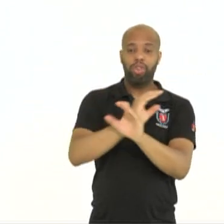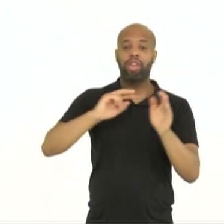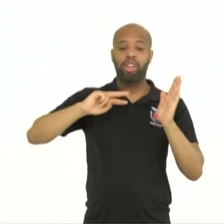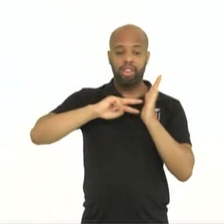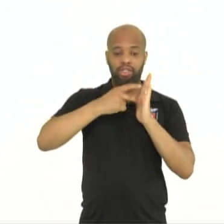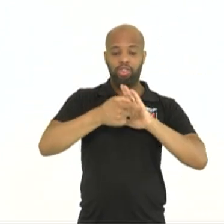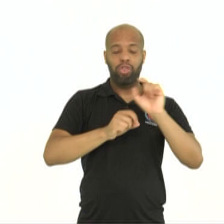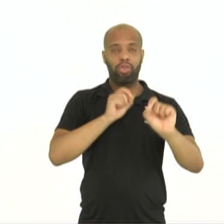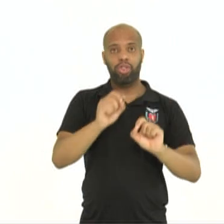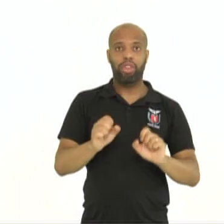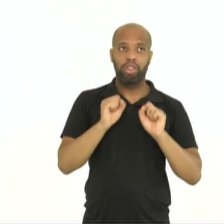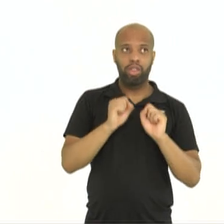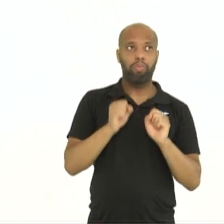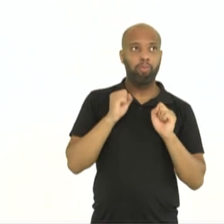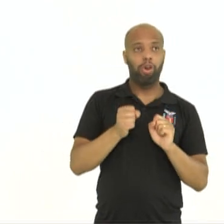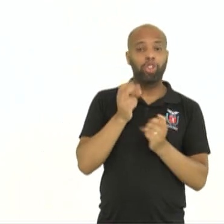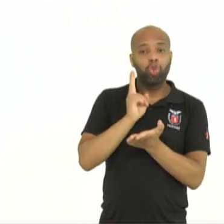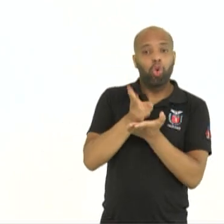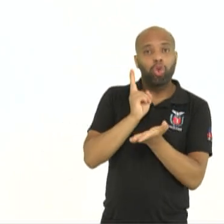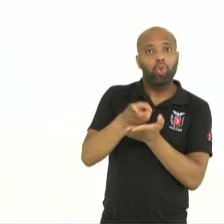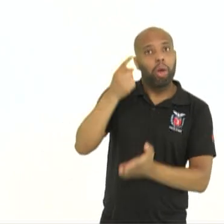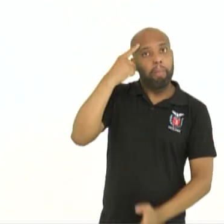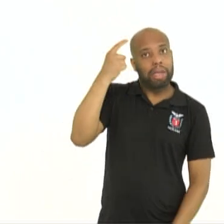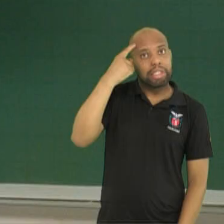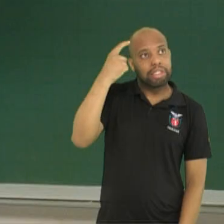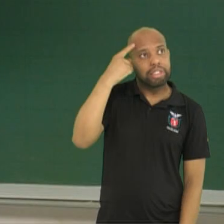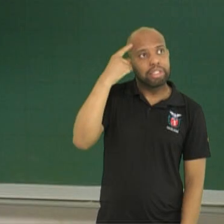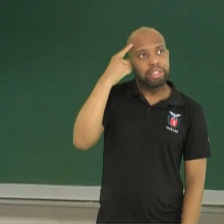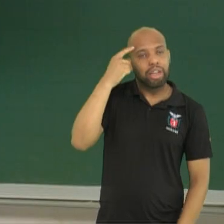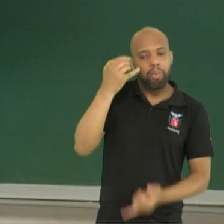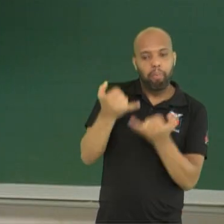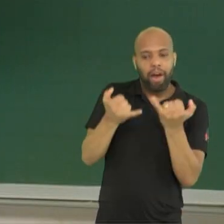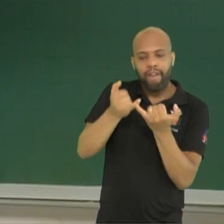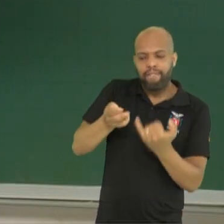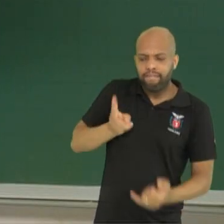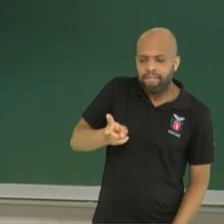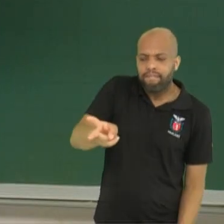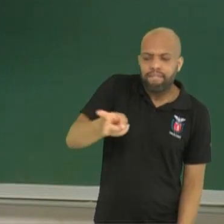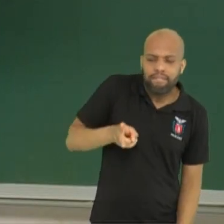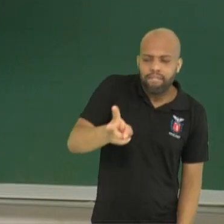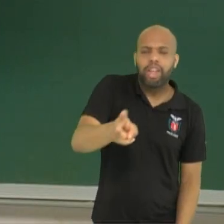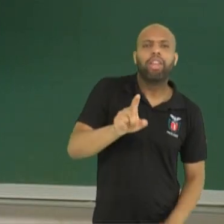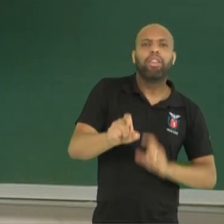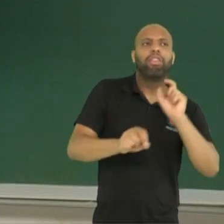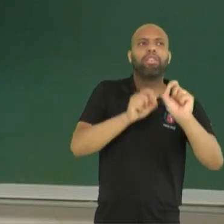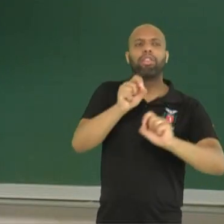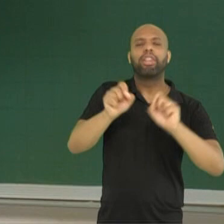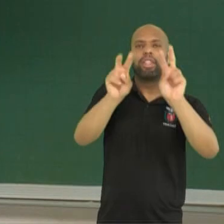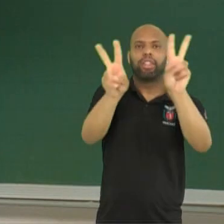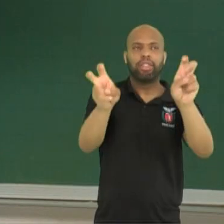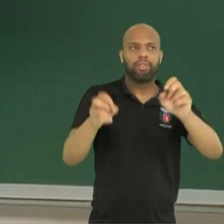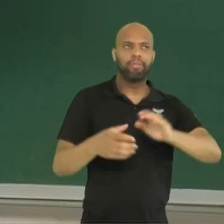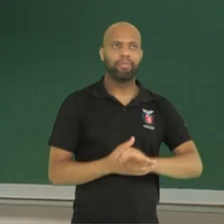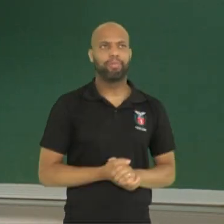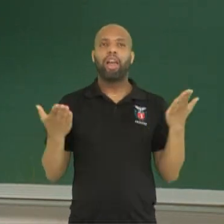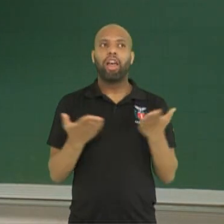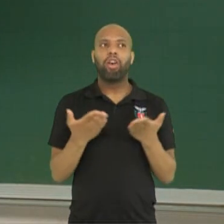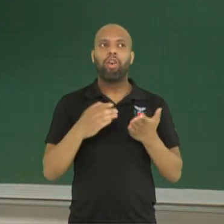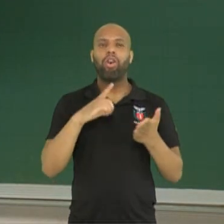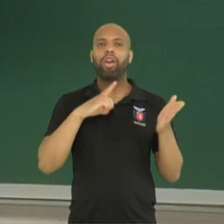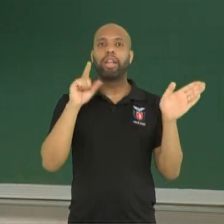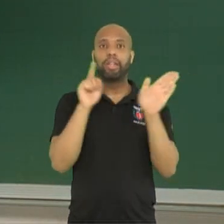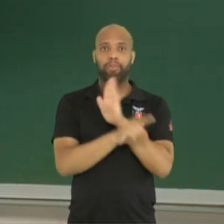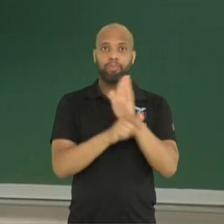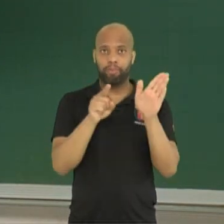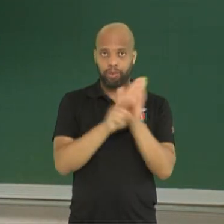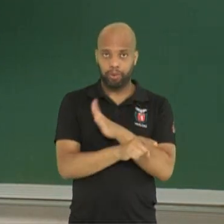um prolongamento da ideia, ou seja, uma ideia de continuidade, né, daquele assunto. Olha